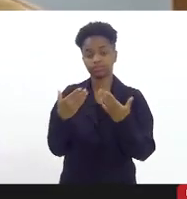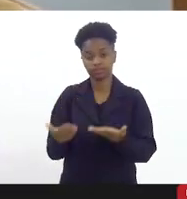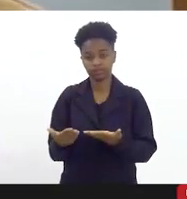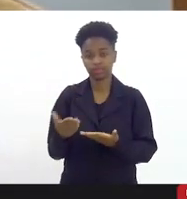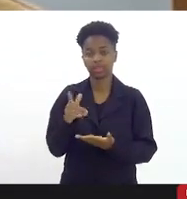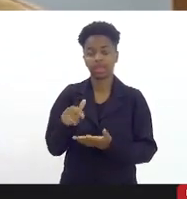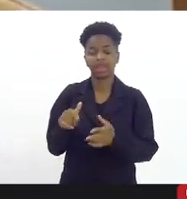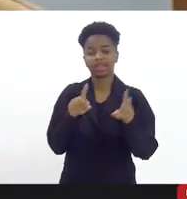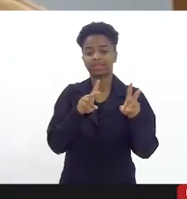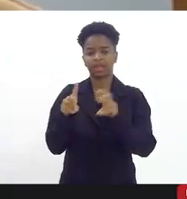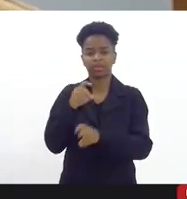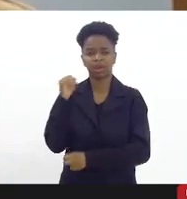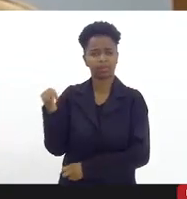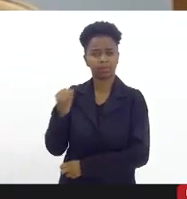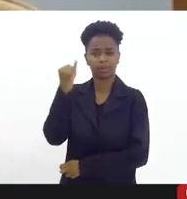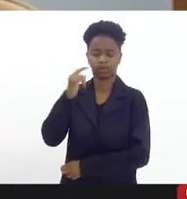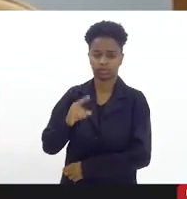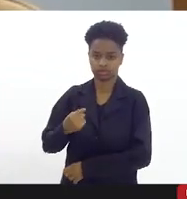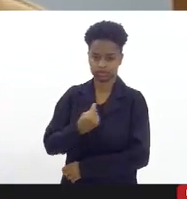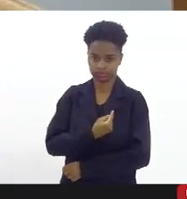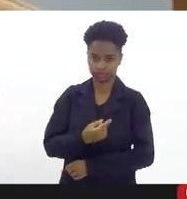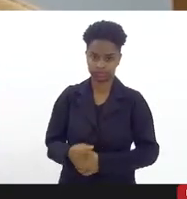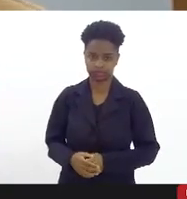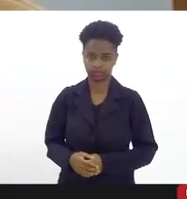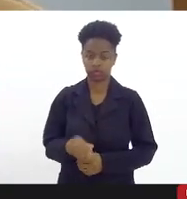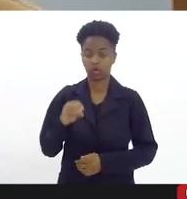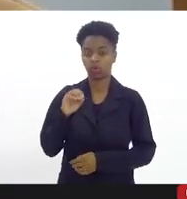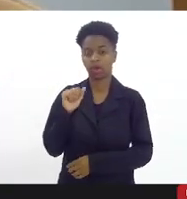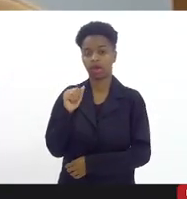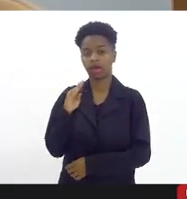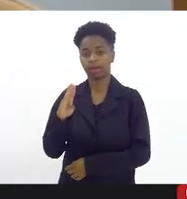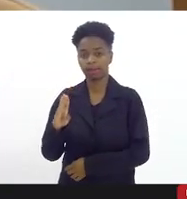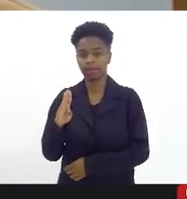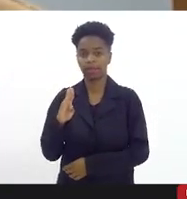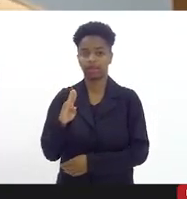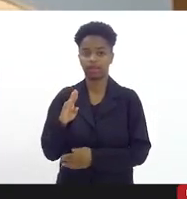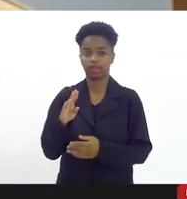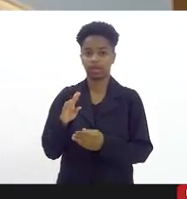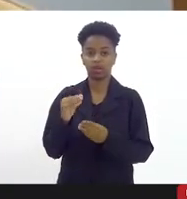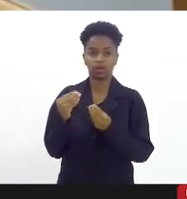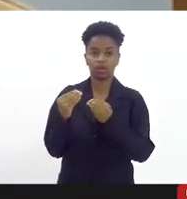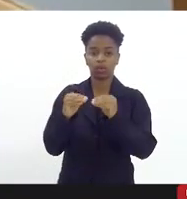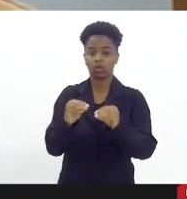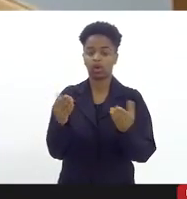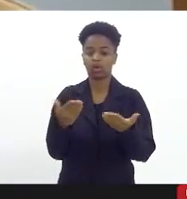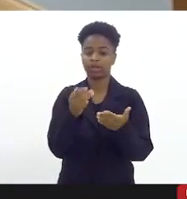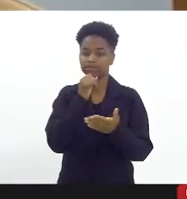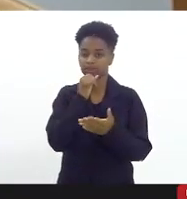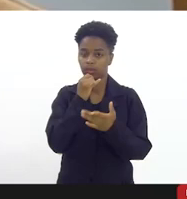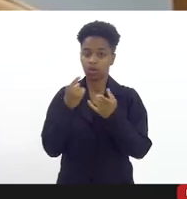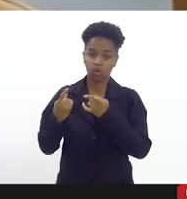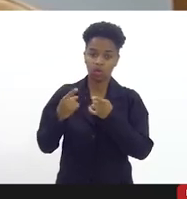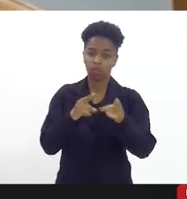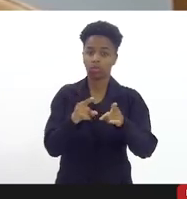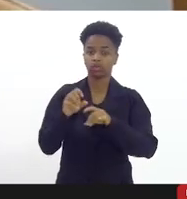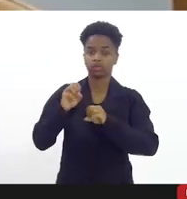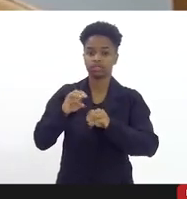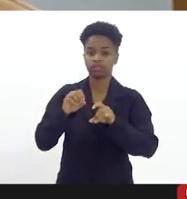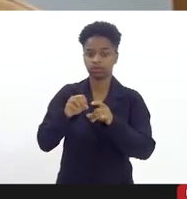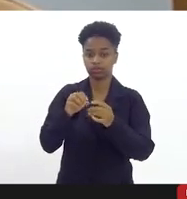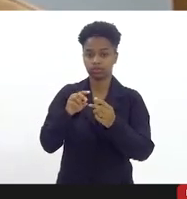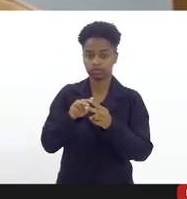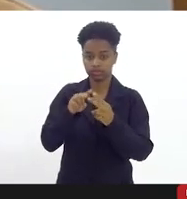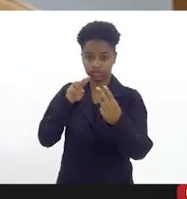questão para nós é muito importante a OAB acabou de soltar uma posição contrário por exemplo a educação a distância para